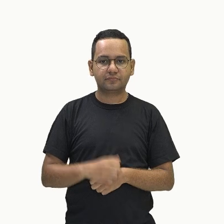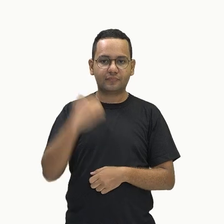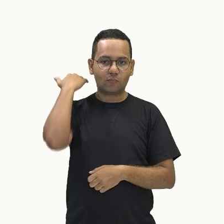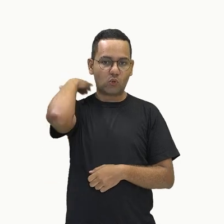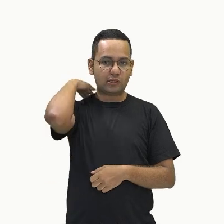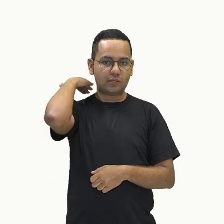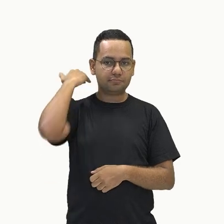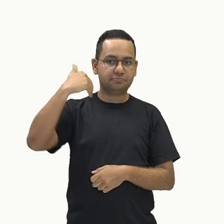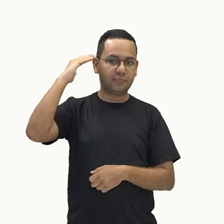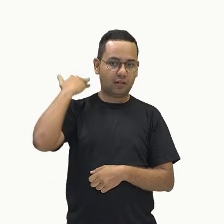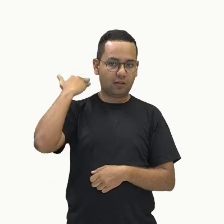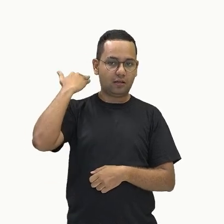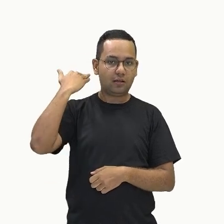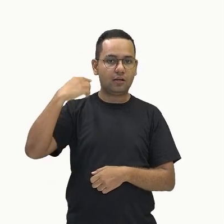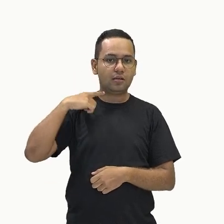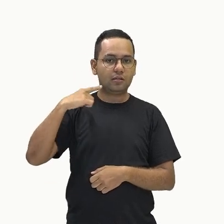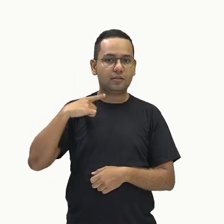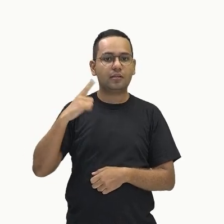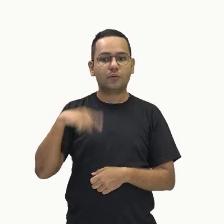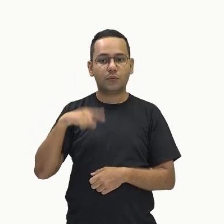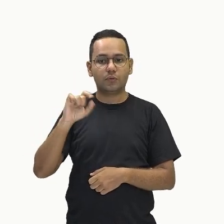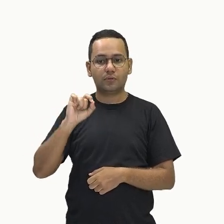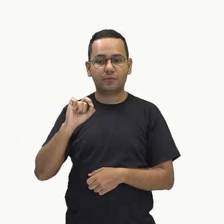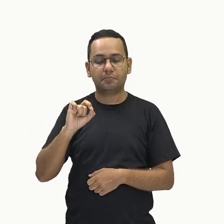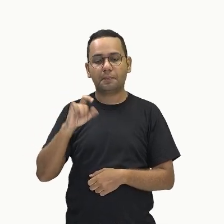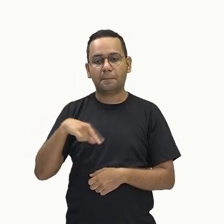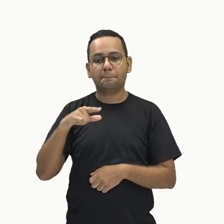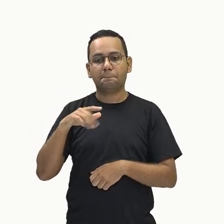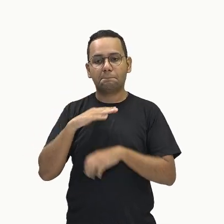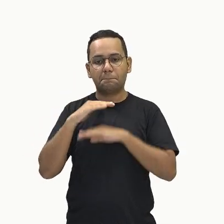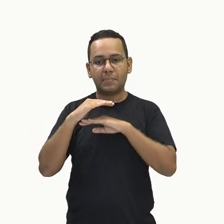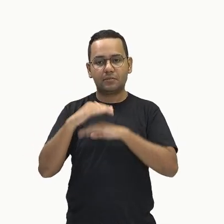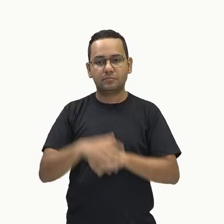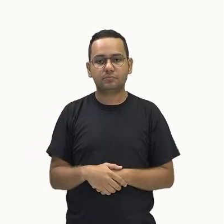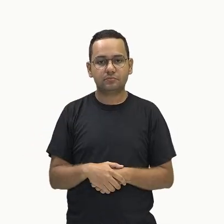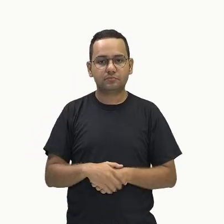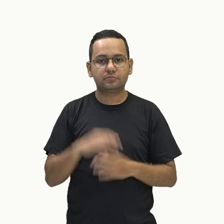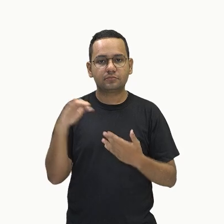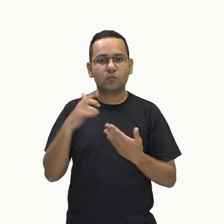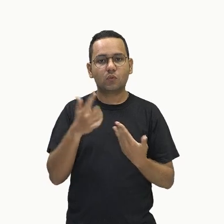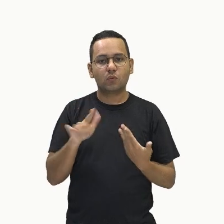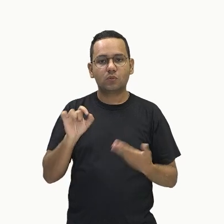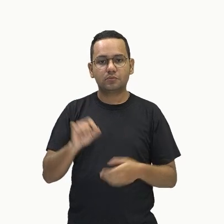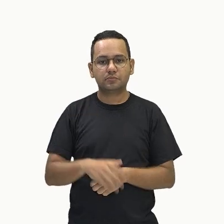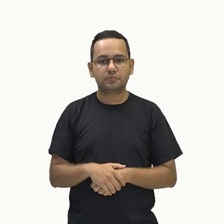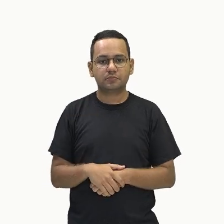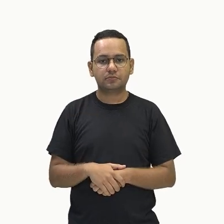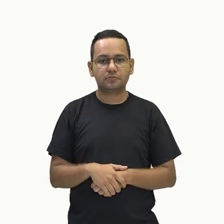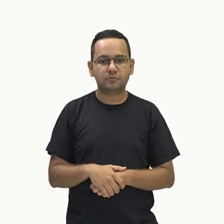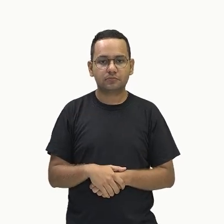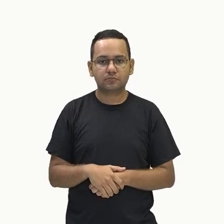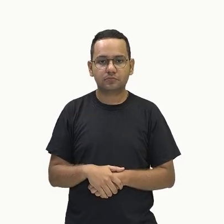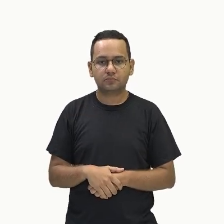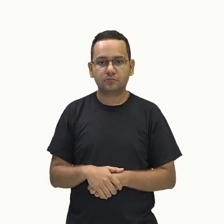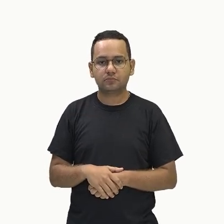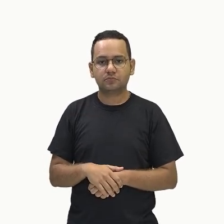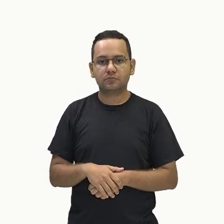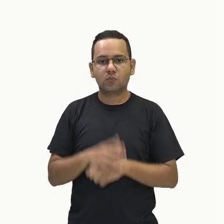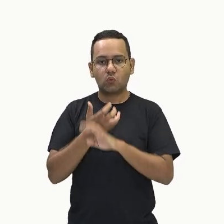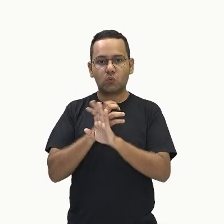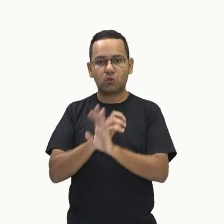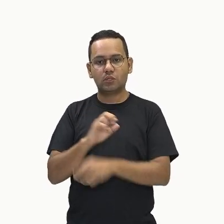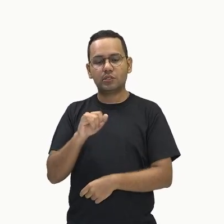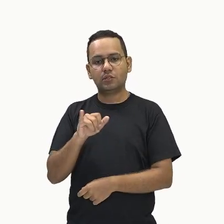ombro. Também é um osso plano. Temos também os ossos irregulares, que